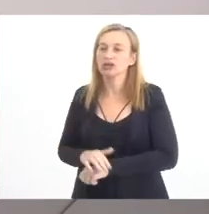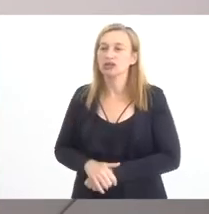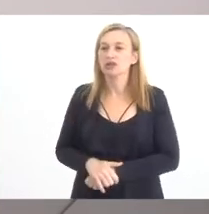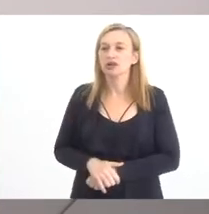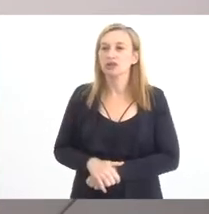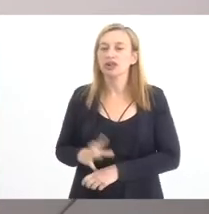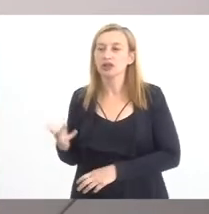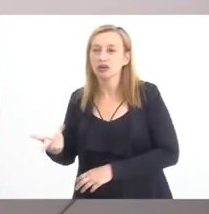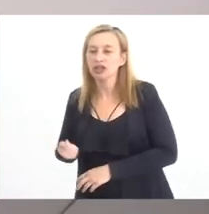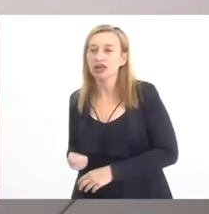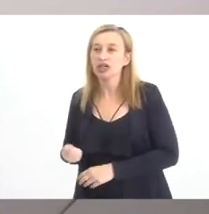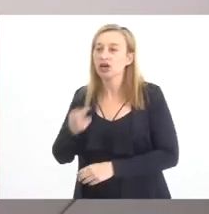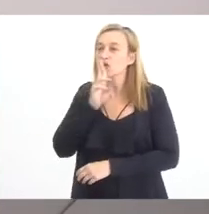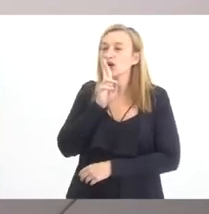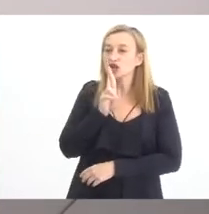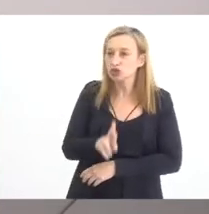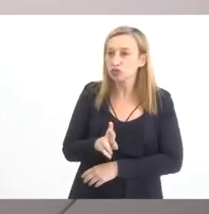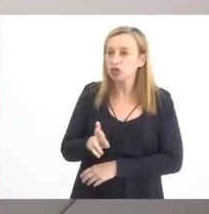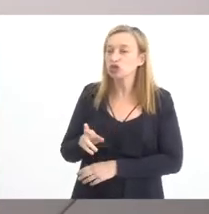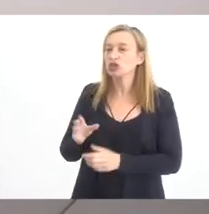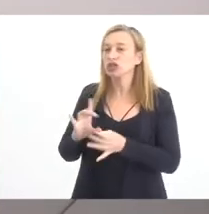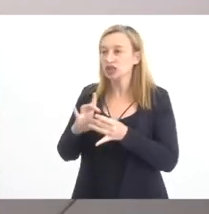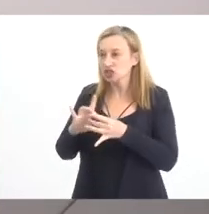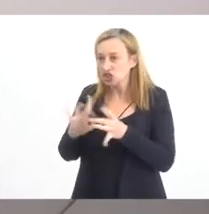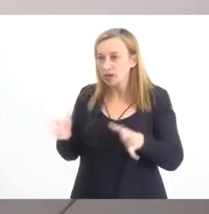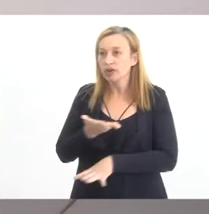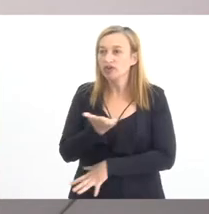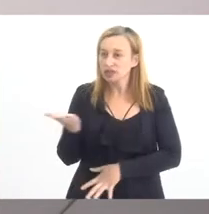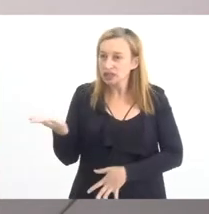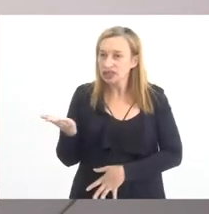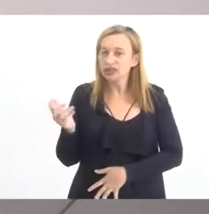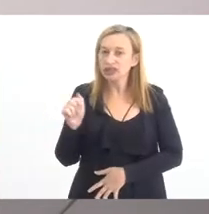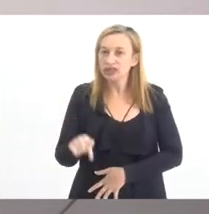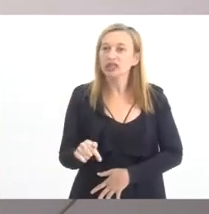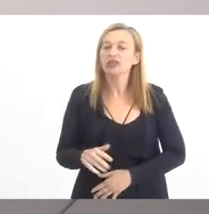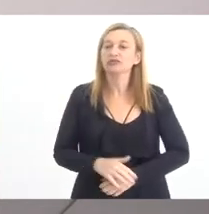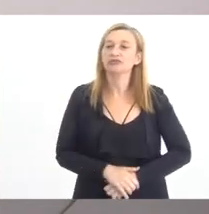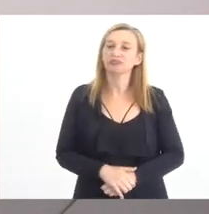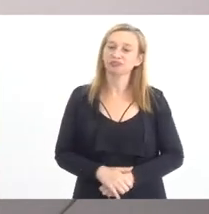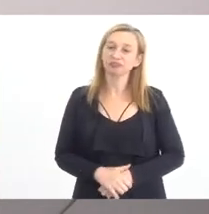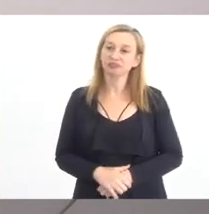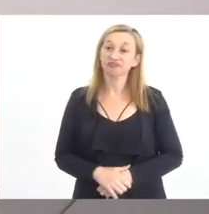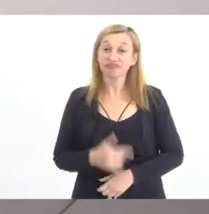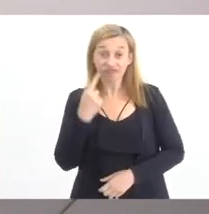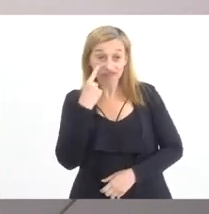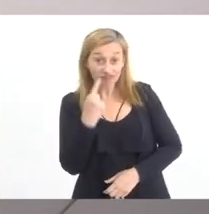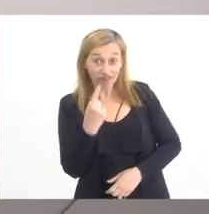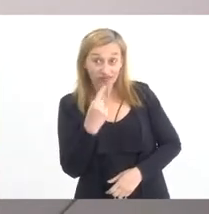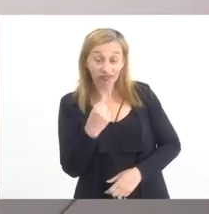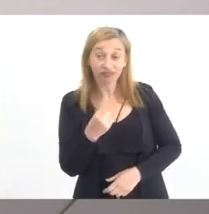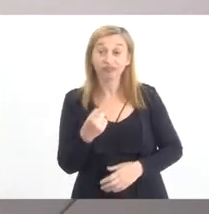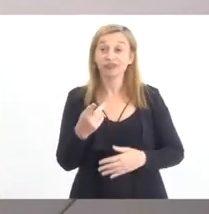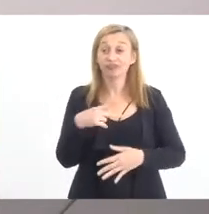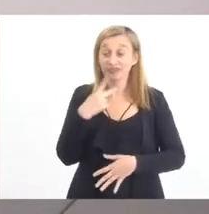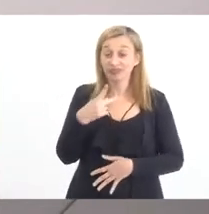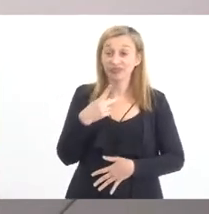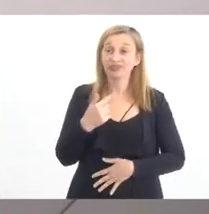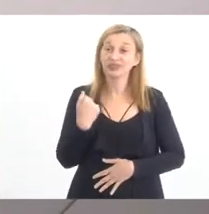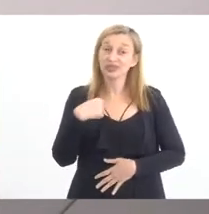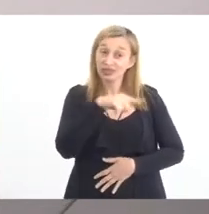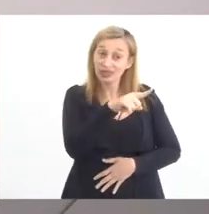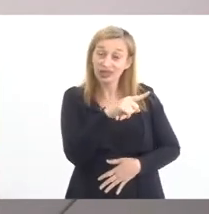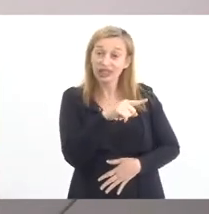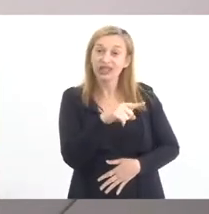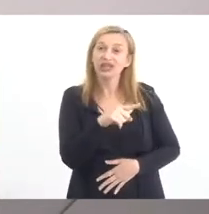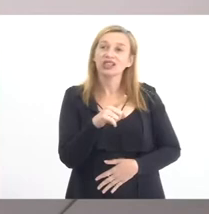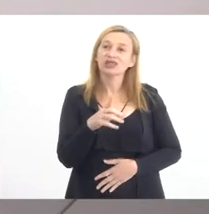é o grande recado que eu queria deixar para vocês aqui. E fico aqui, vejo o manifesto que foi ali exposto